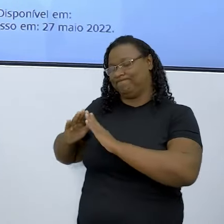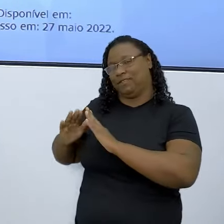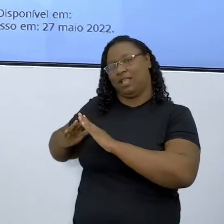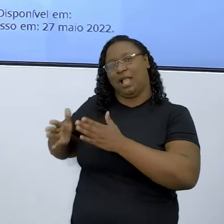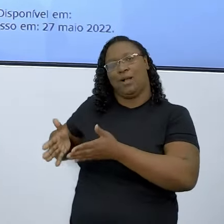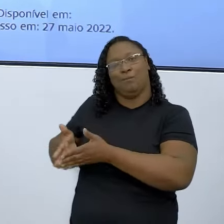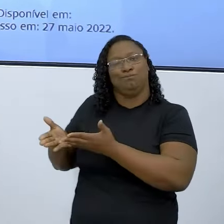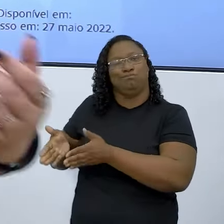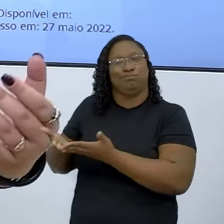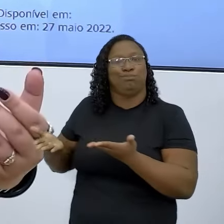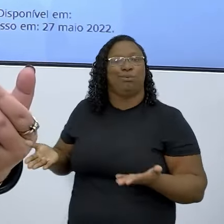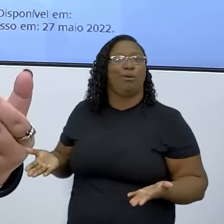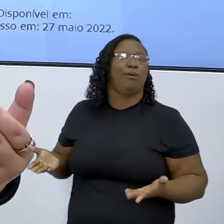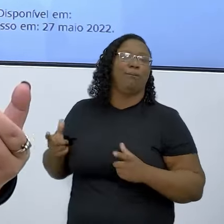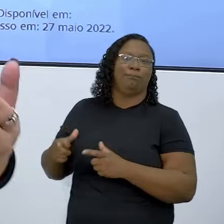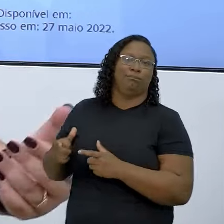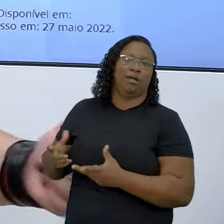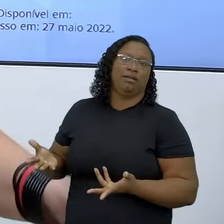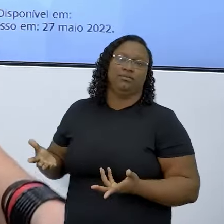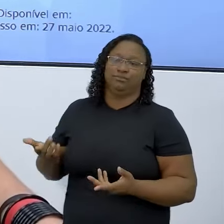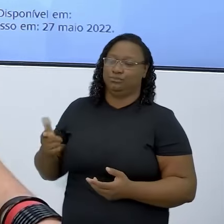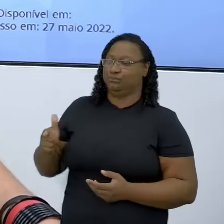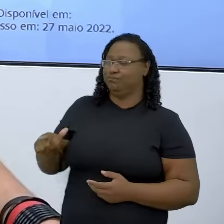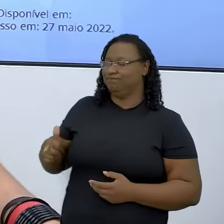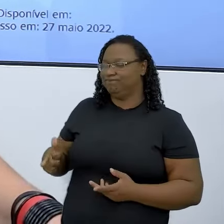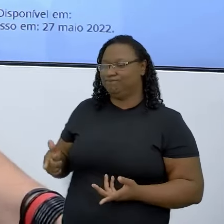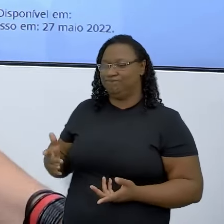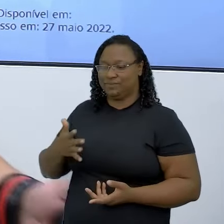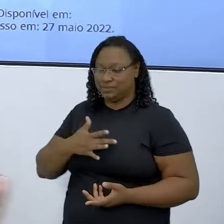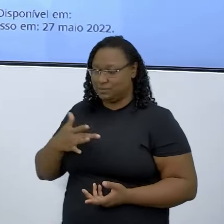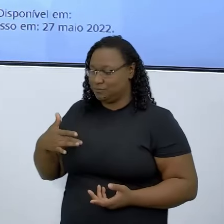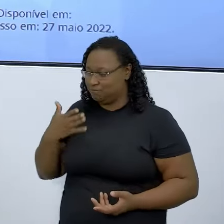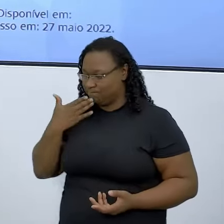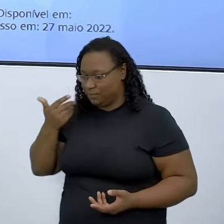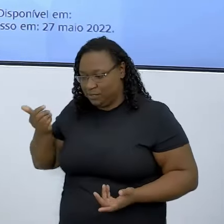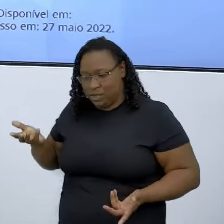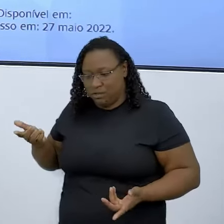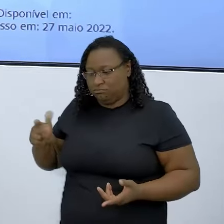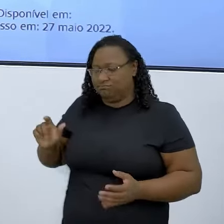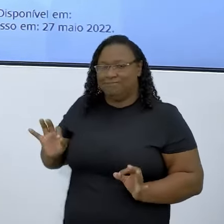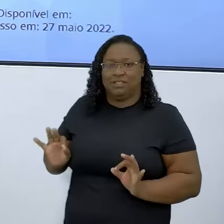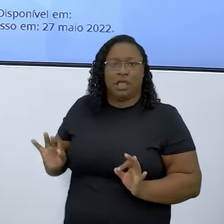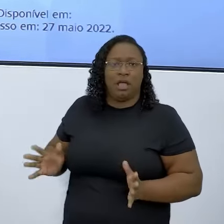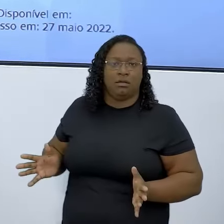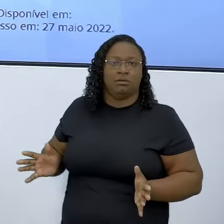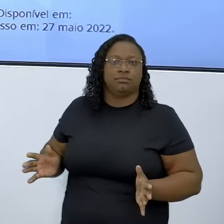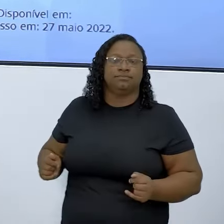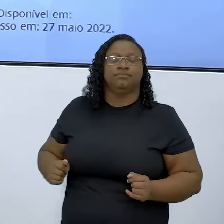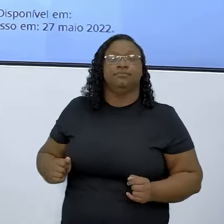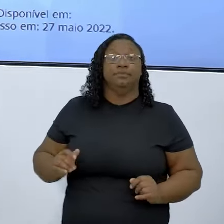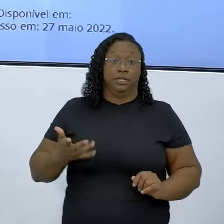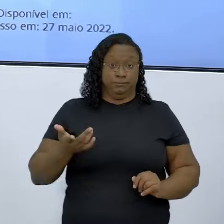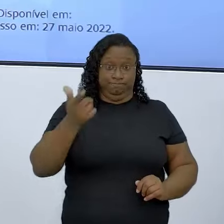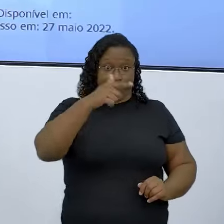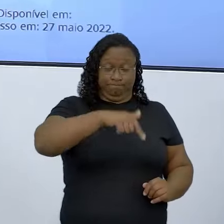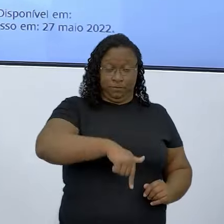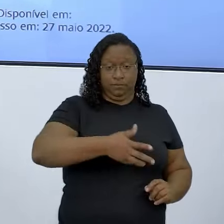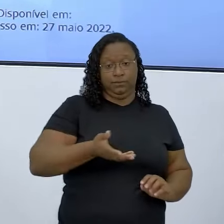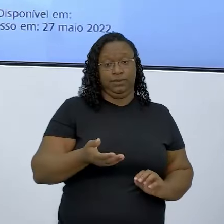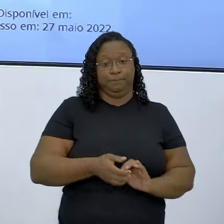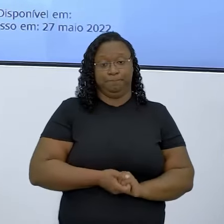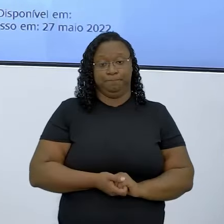Que, consequentemente, não tem as suas necessidades atendidas da mesma maneira, né? E aí, vou voltar no PPT,